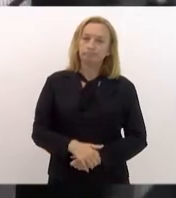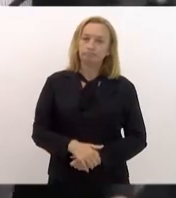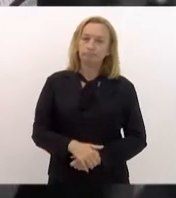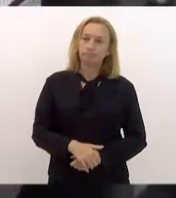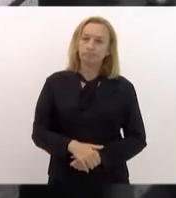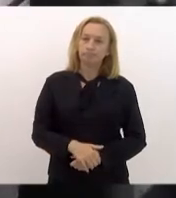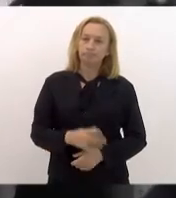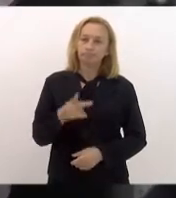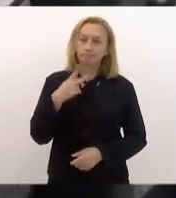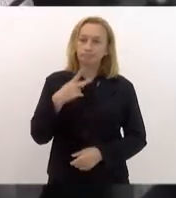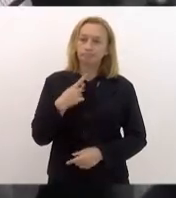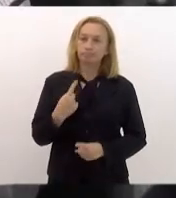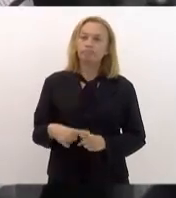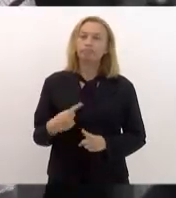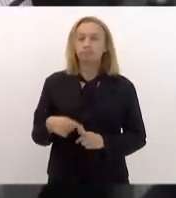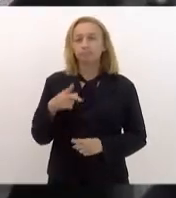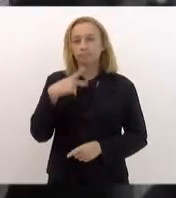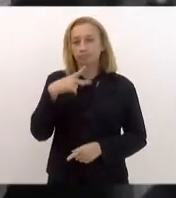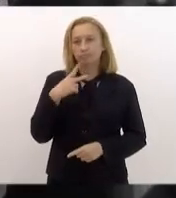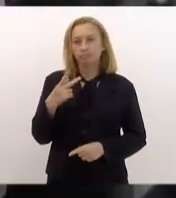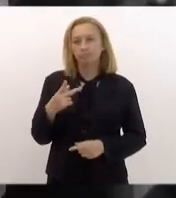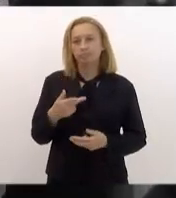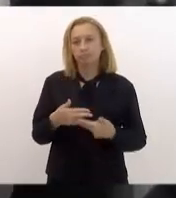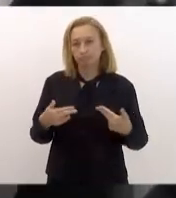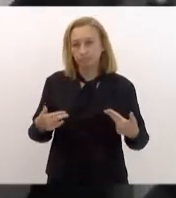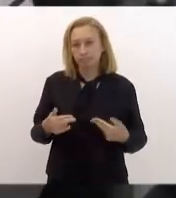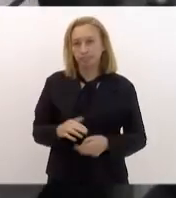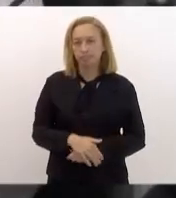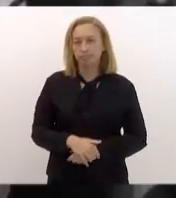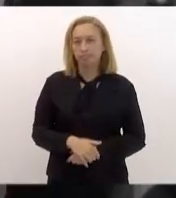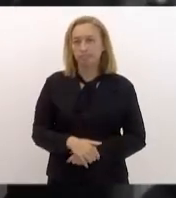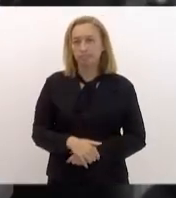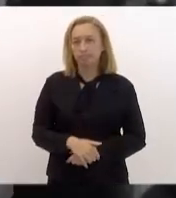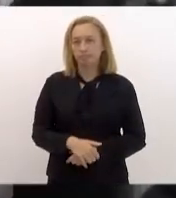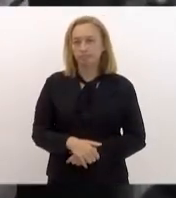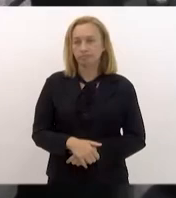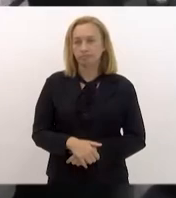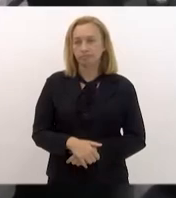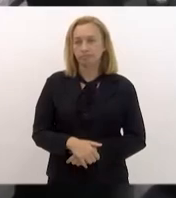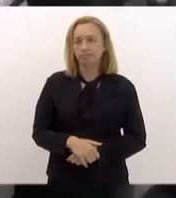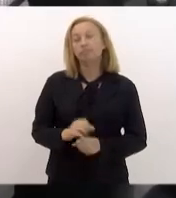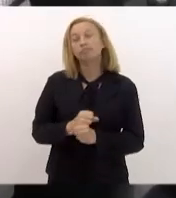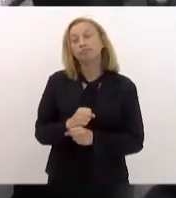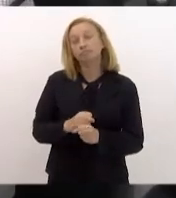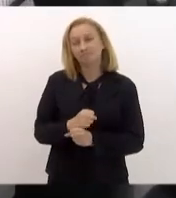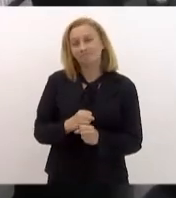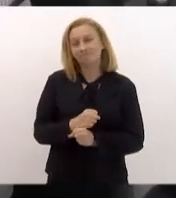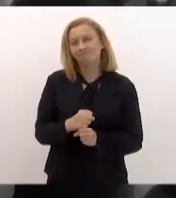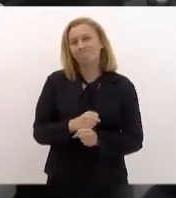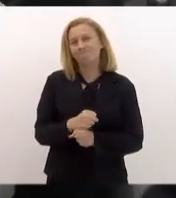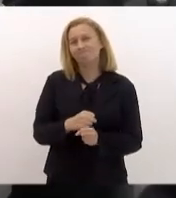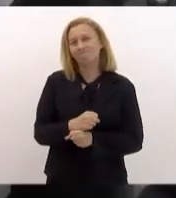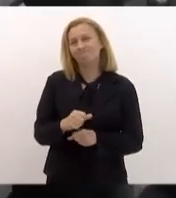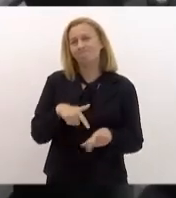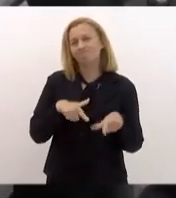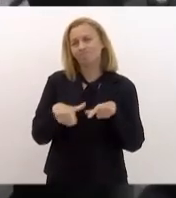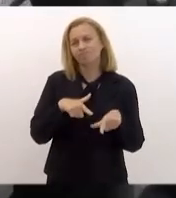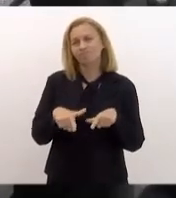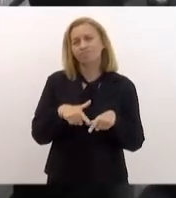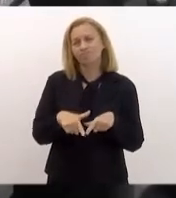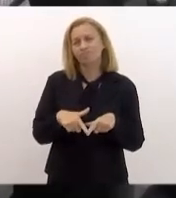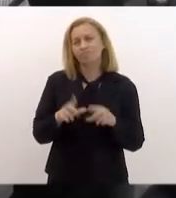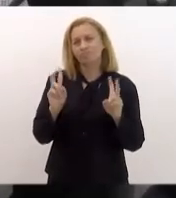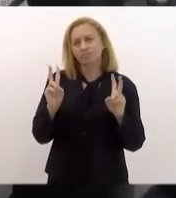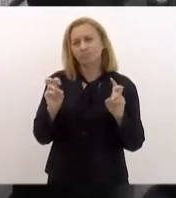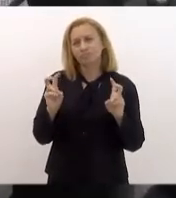de dizer por que, que eu estou falando essas coisas e por que, que eu tenho... Porque há muito tempo que eu trabalho em cima